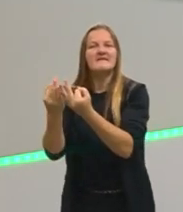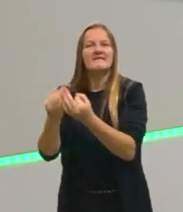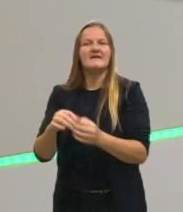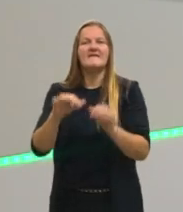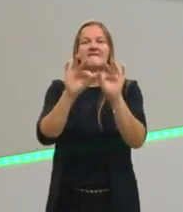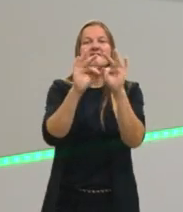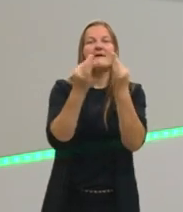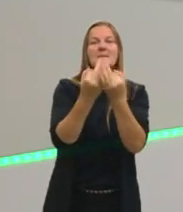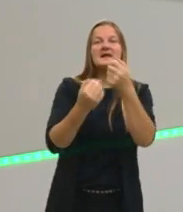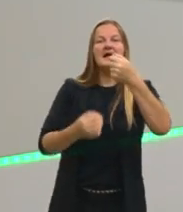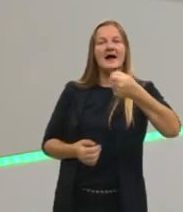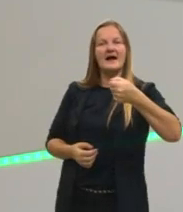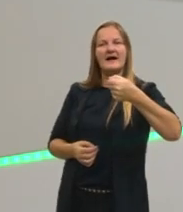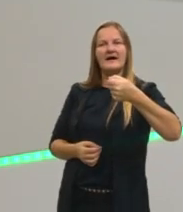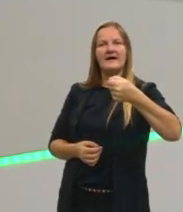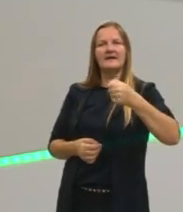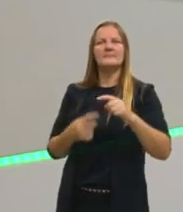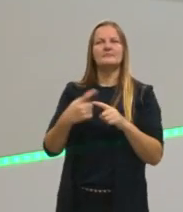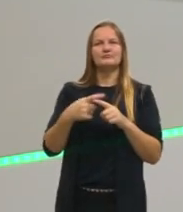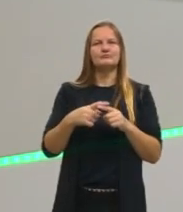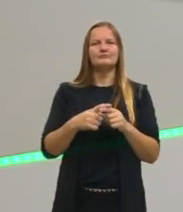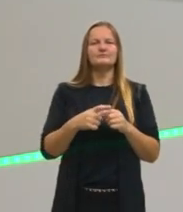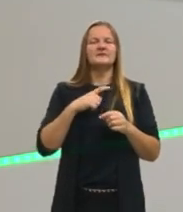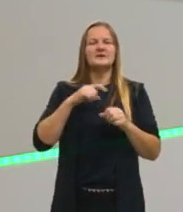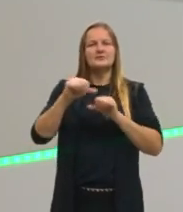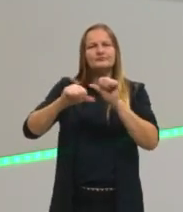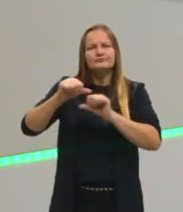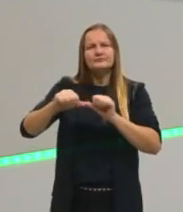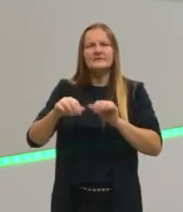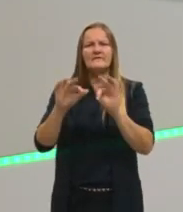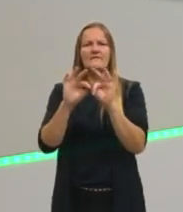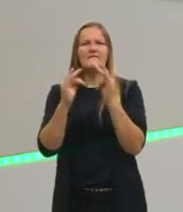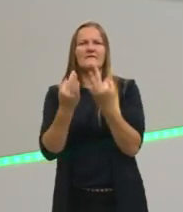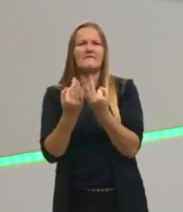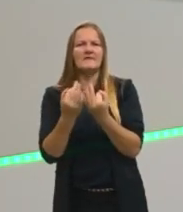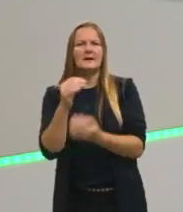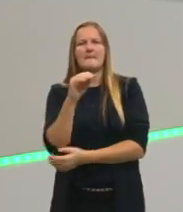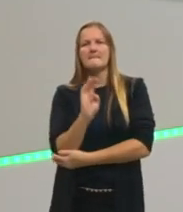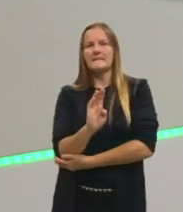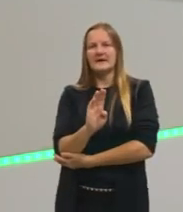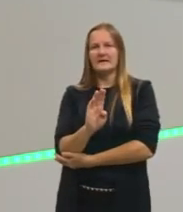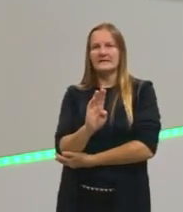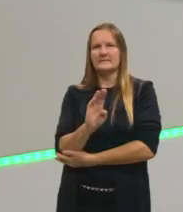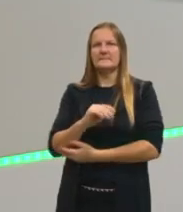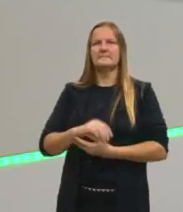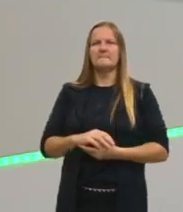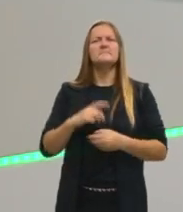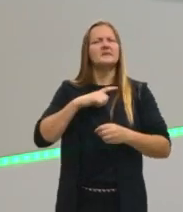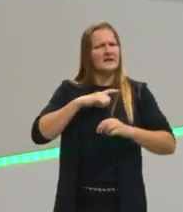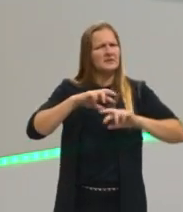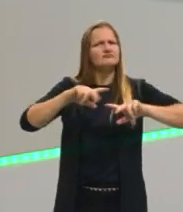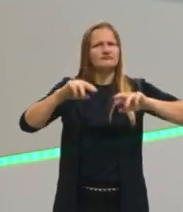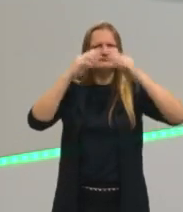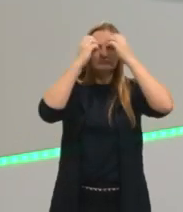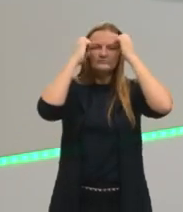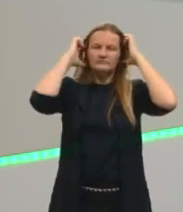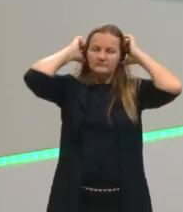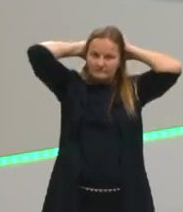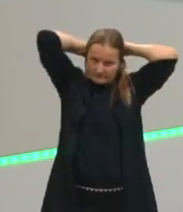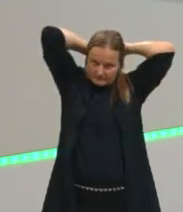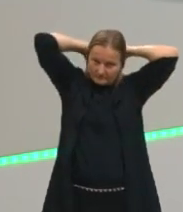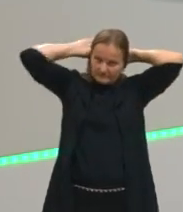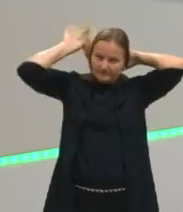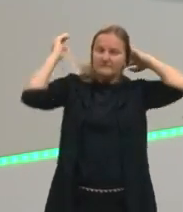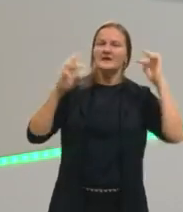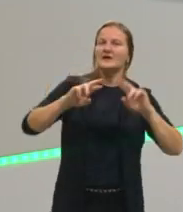família a os elementos de transição são chamadas de família é bebê tá em todos eles elementos de transição não tem